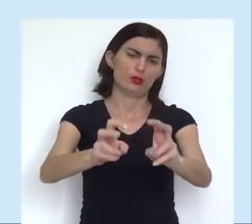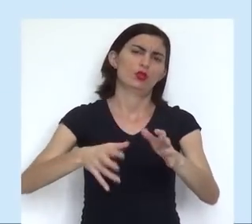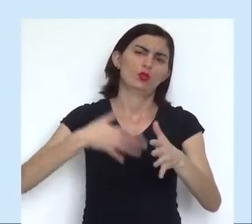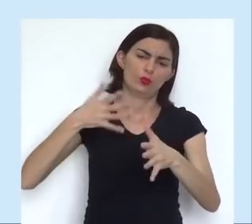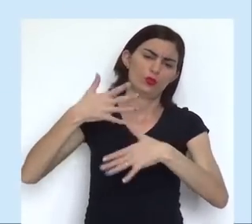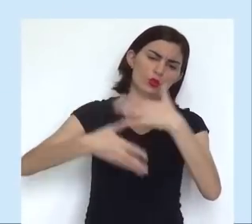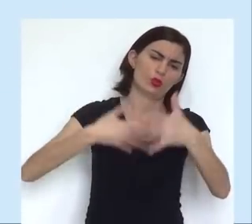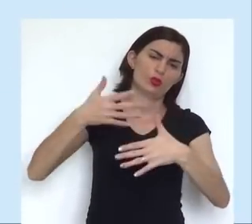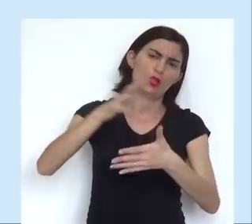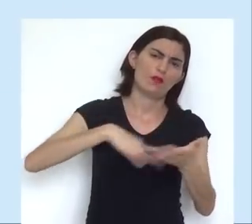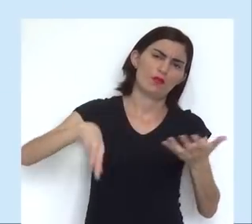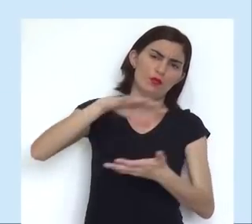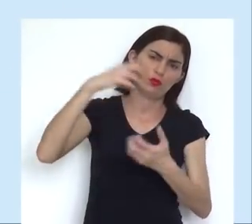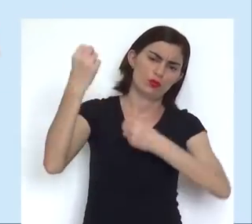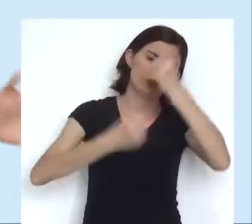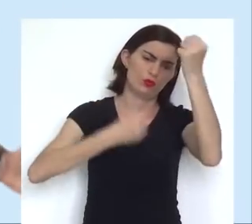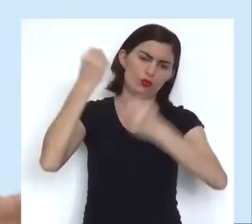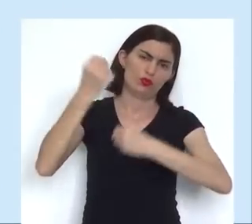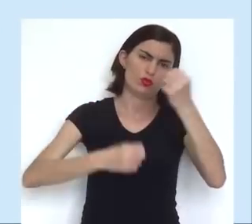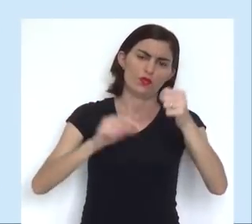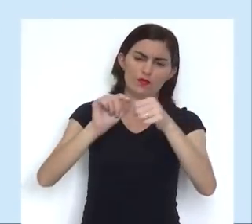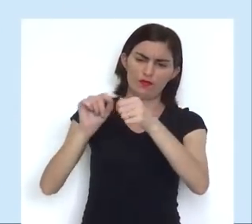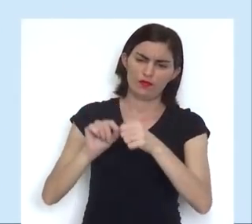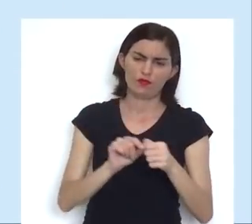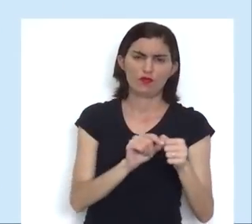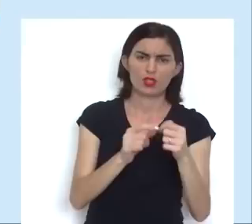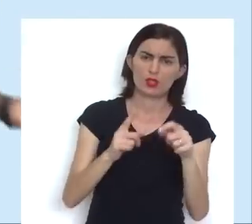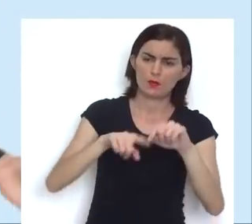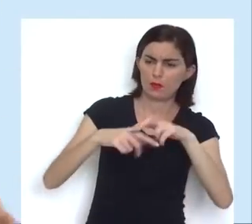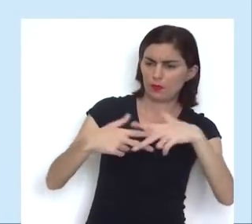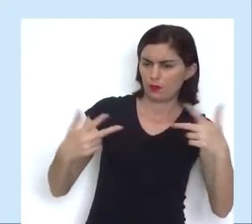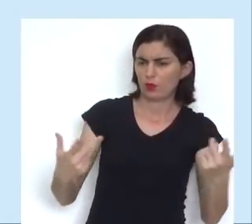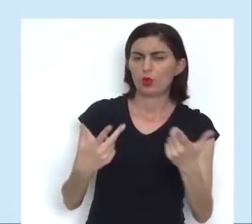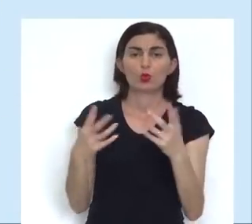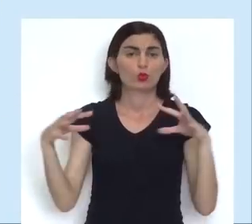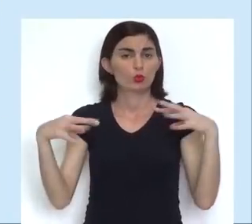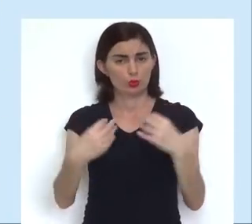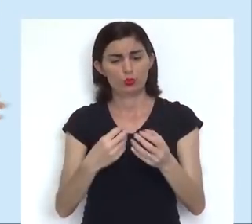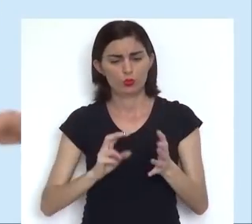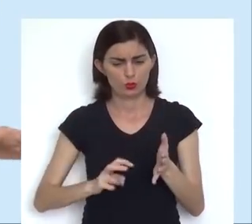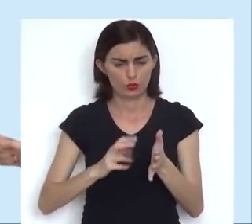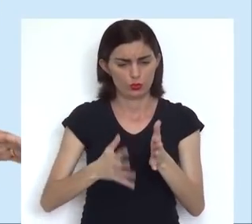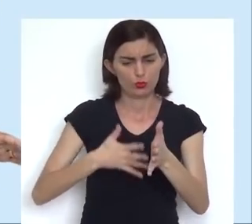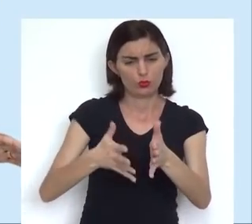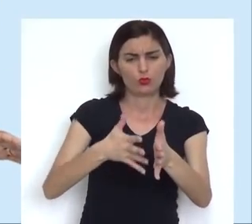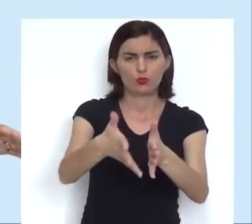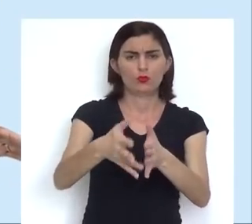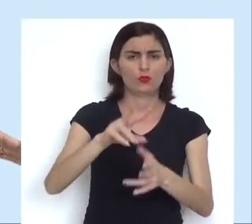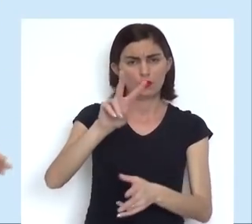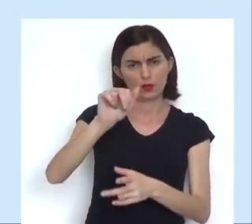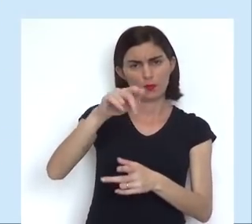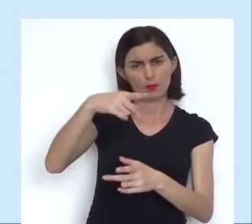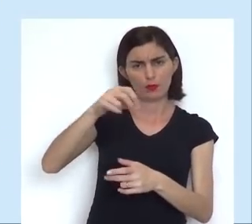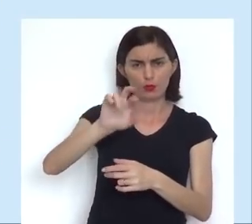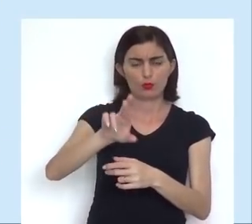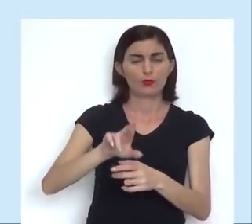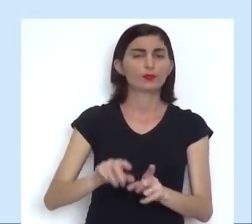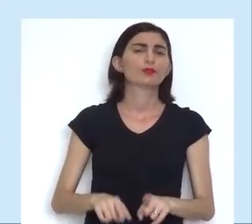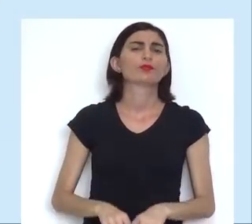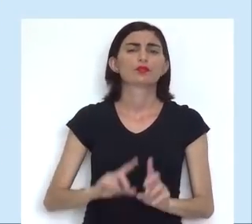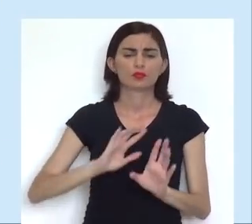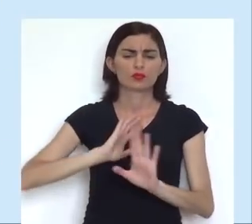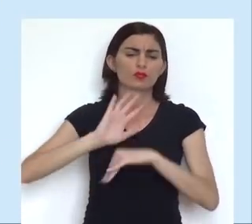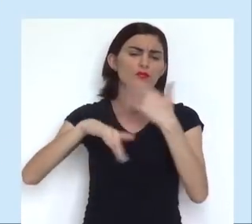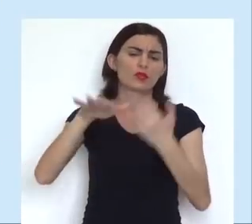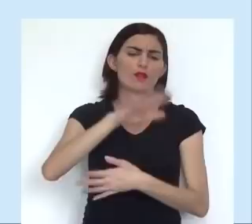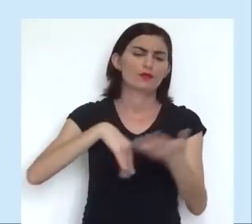utilizavam no processo de revolução industrial, que produziam grandes mercadorias e todos funcionavam como máquina a vapor. Tá?